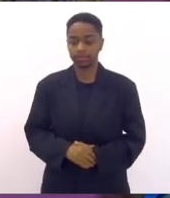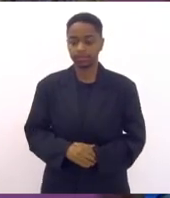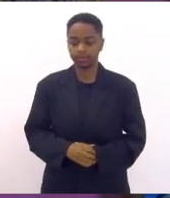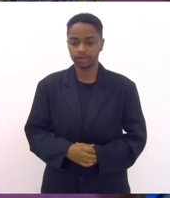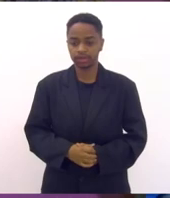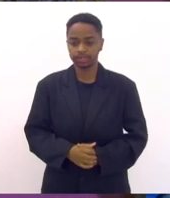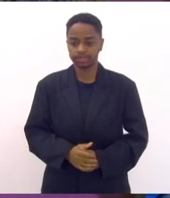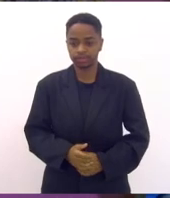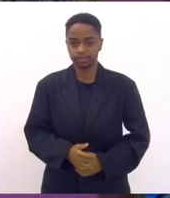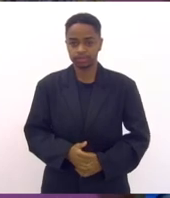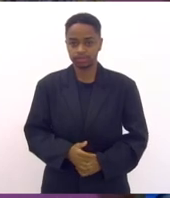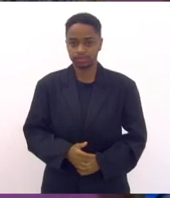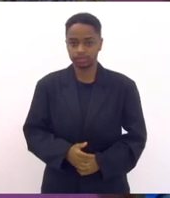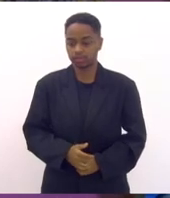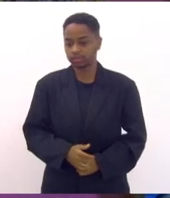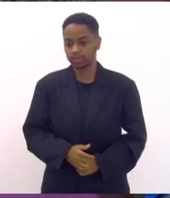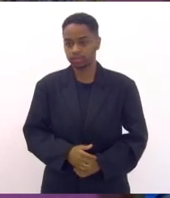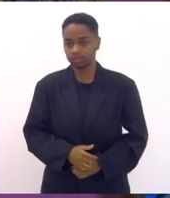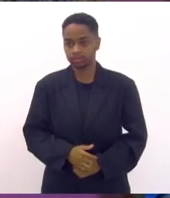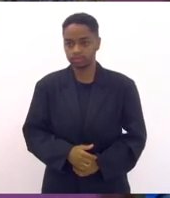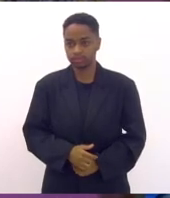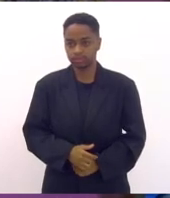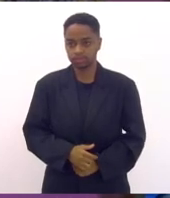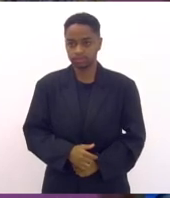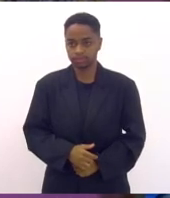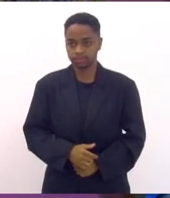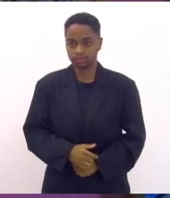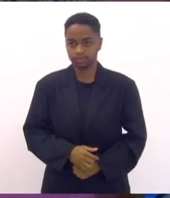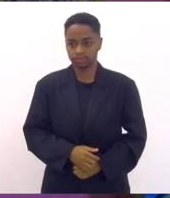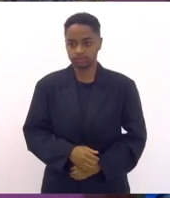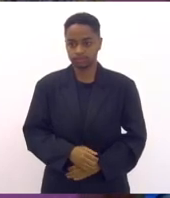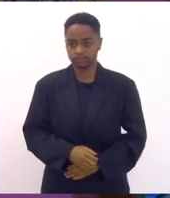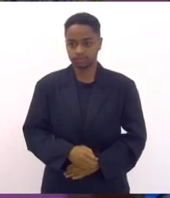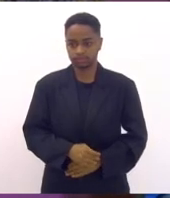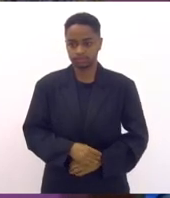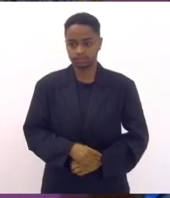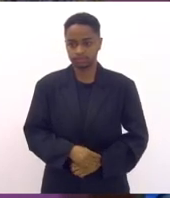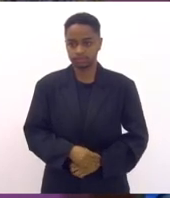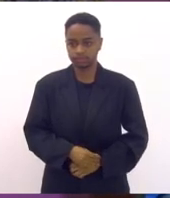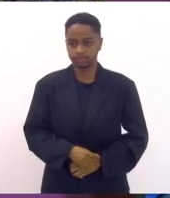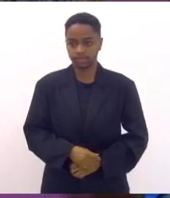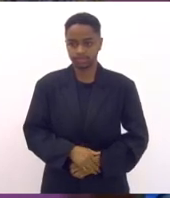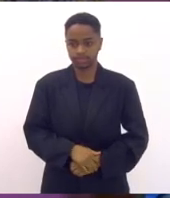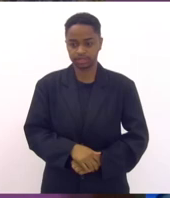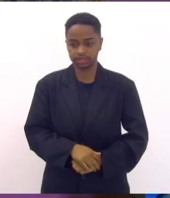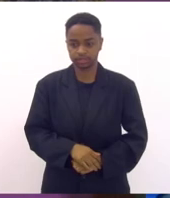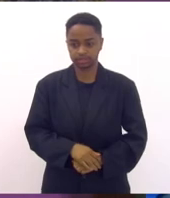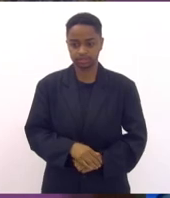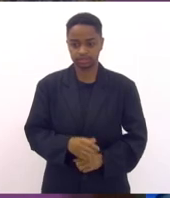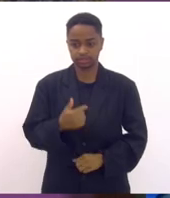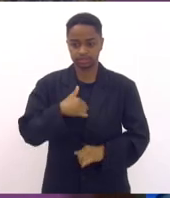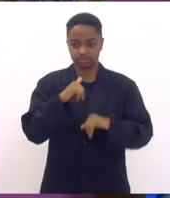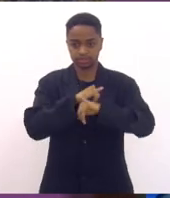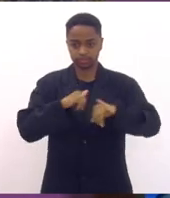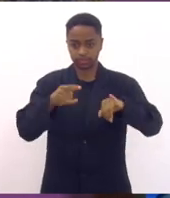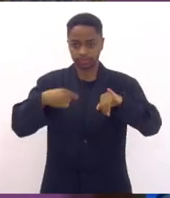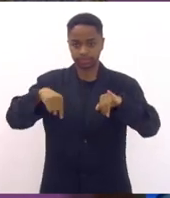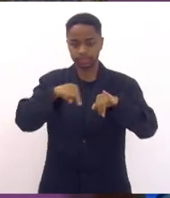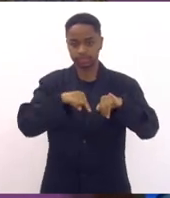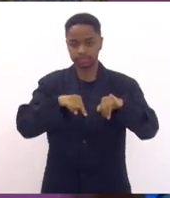agora em nome de Deus o Clemente misericór vou falar uma coisa para vocês hein fizemos um palco